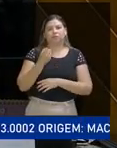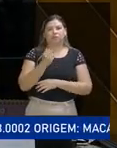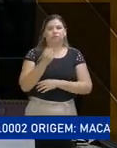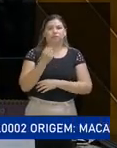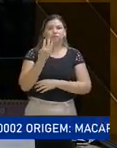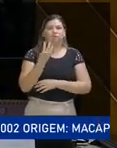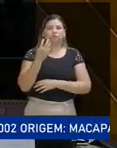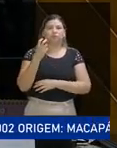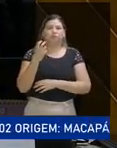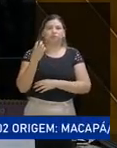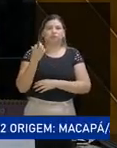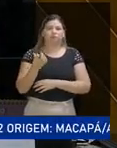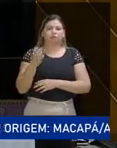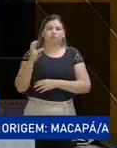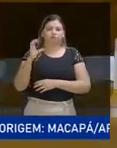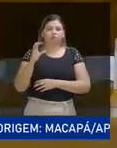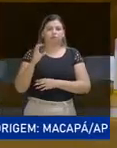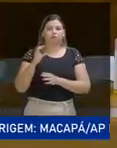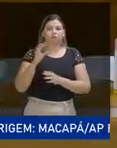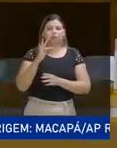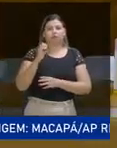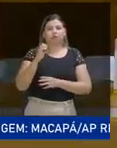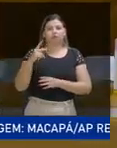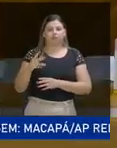485-6 do CPC. É como eu voto.